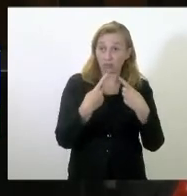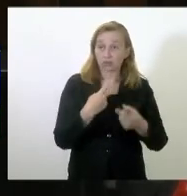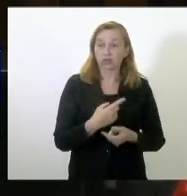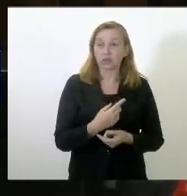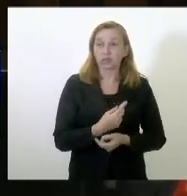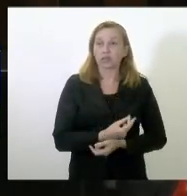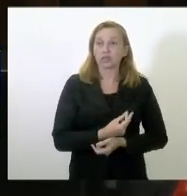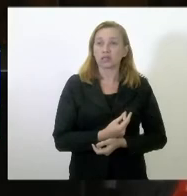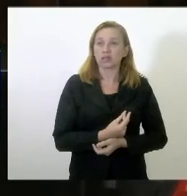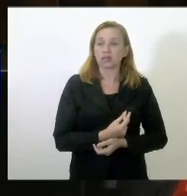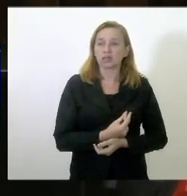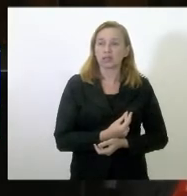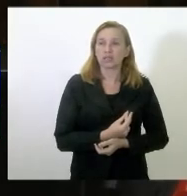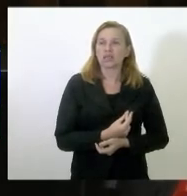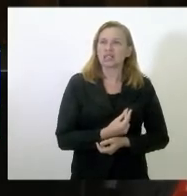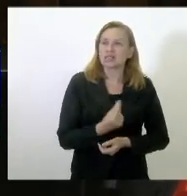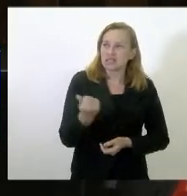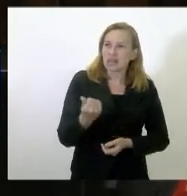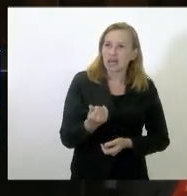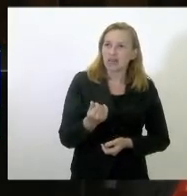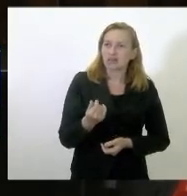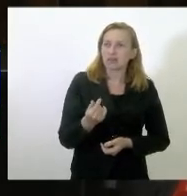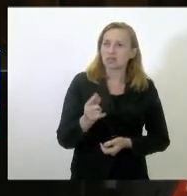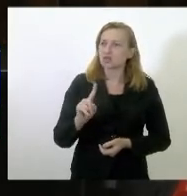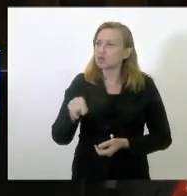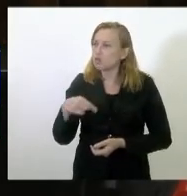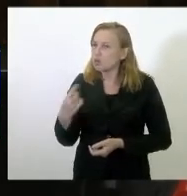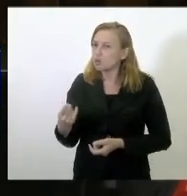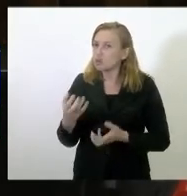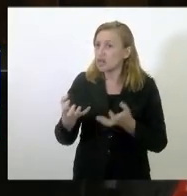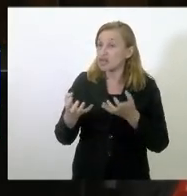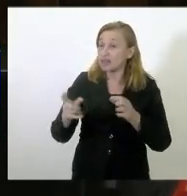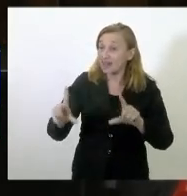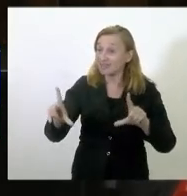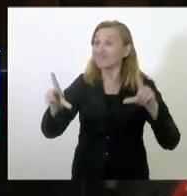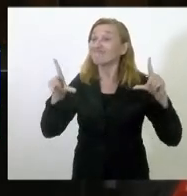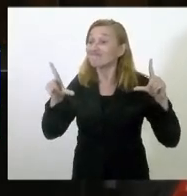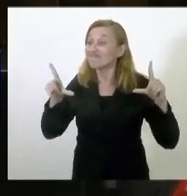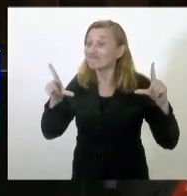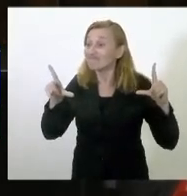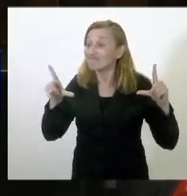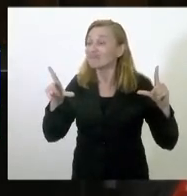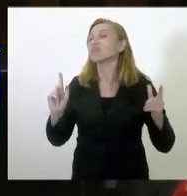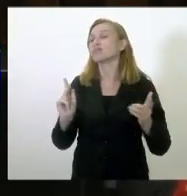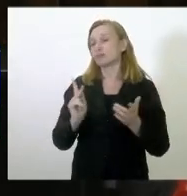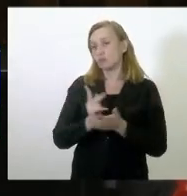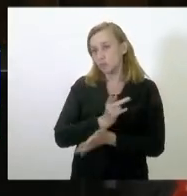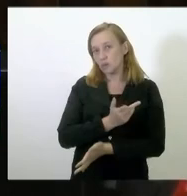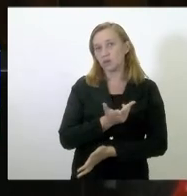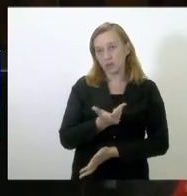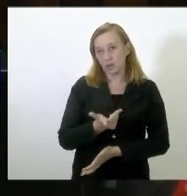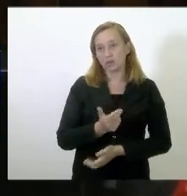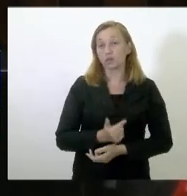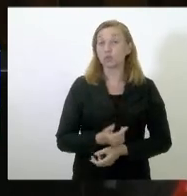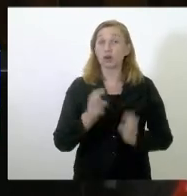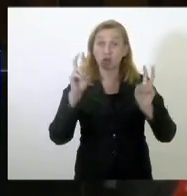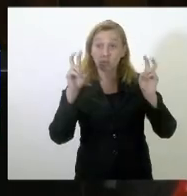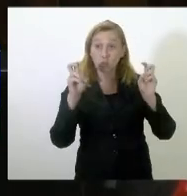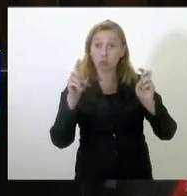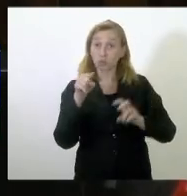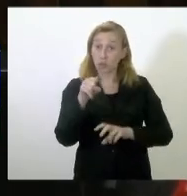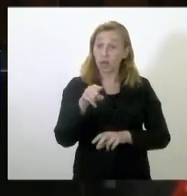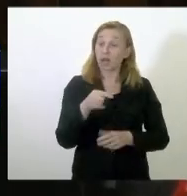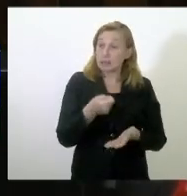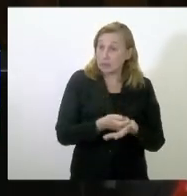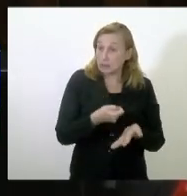fugindo dos holofotes daqueles que tentaram navegar durante o ocorrido, a fatalidade ocorrida, aquele caso que